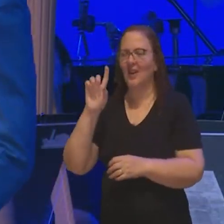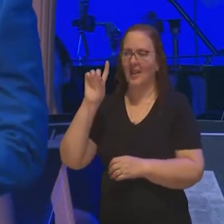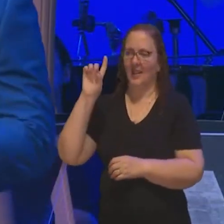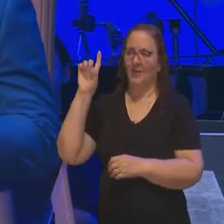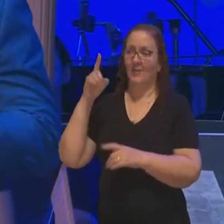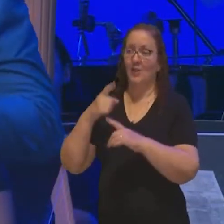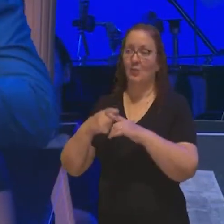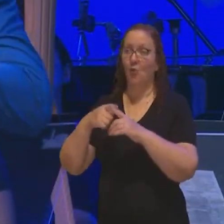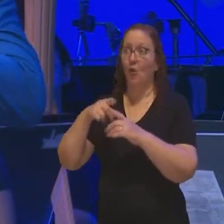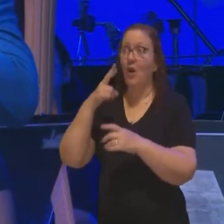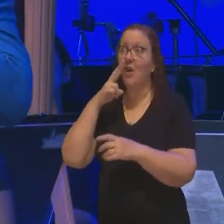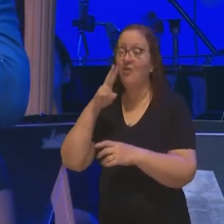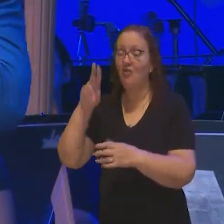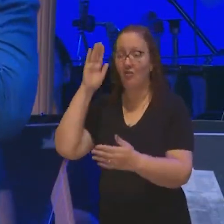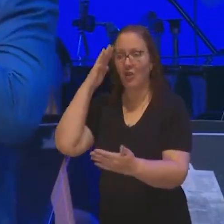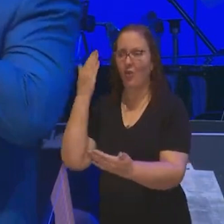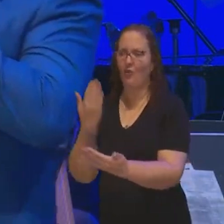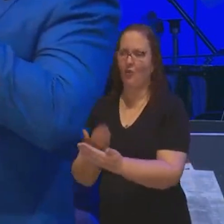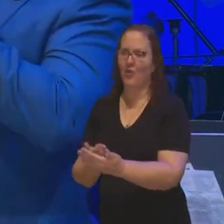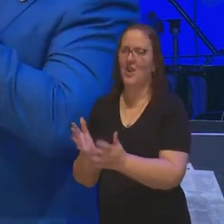Amigo, amiga,